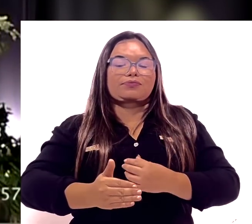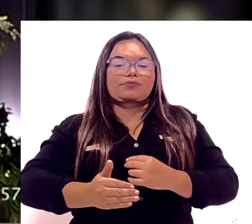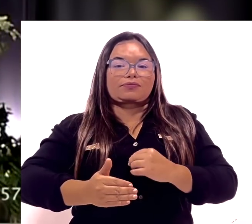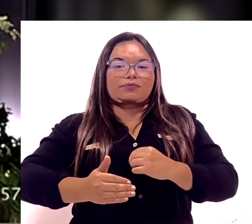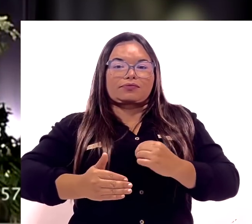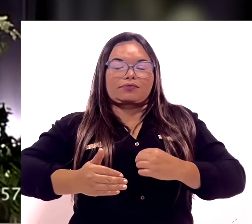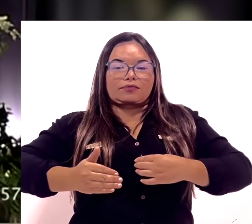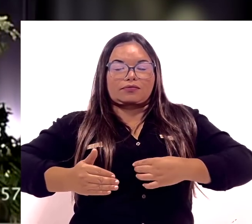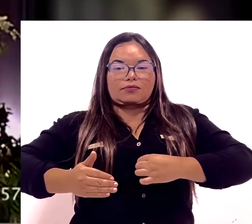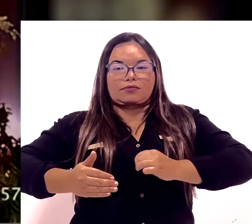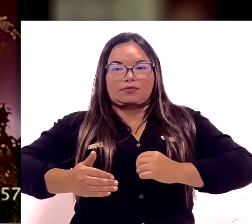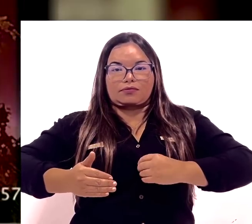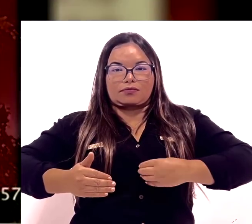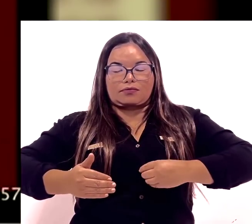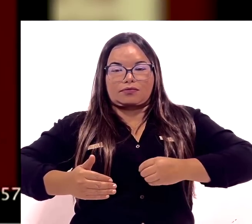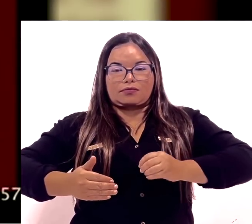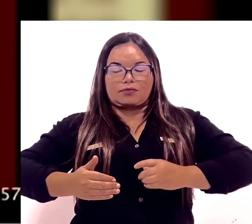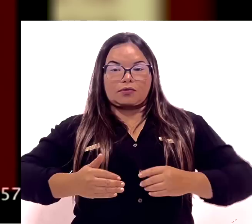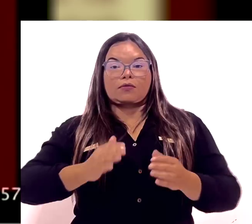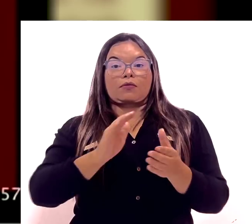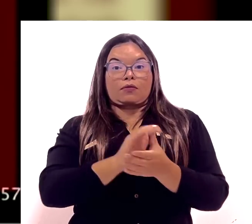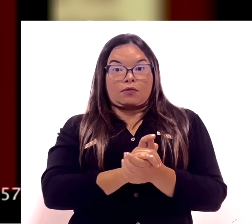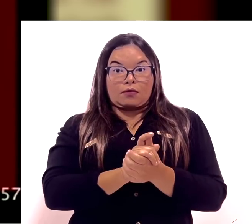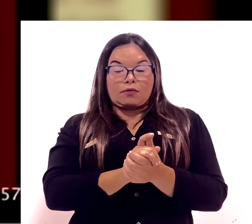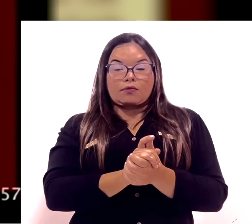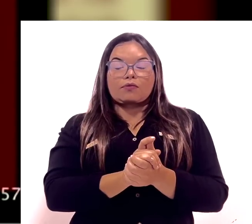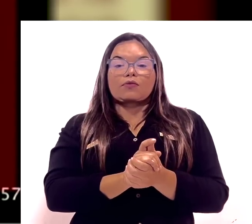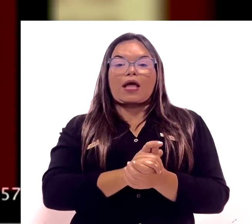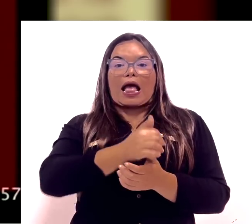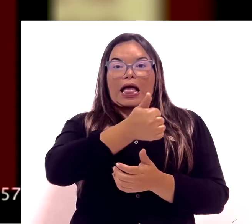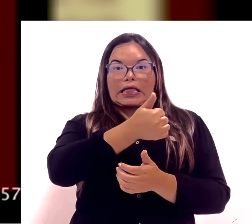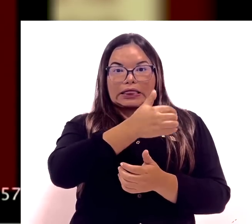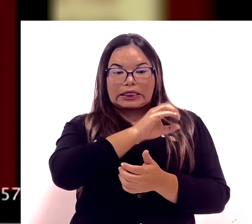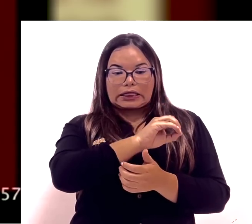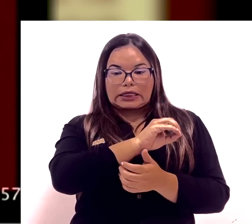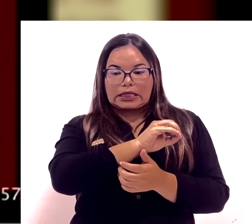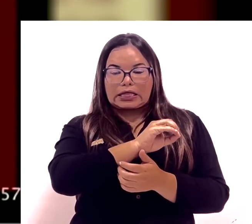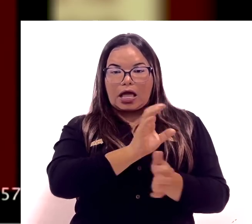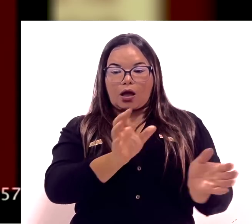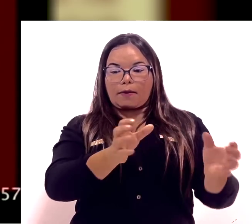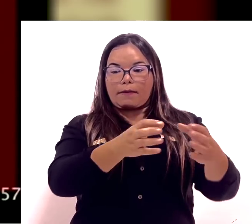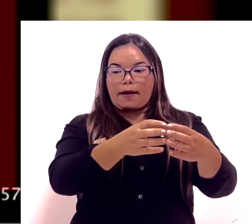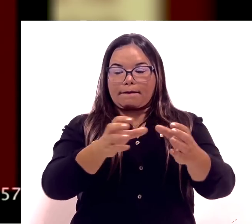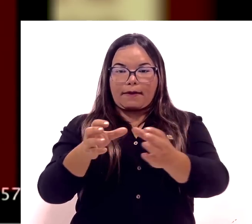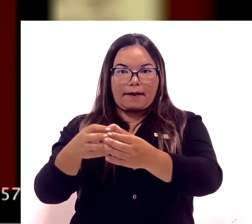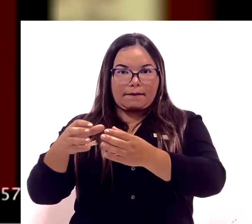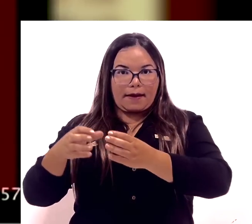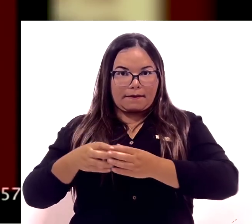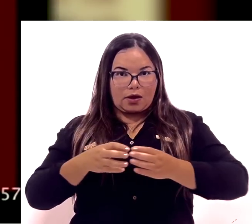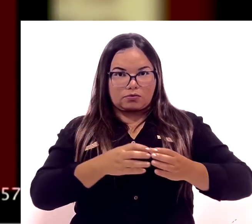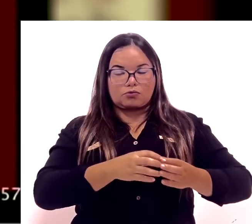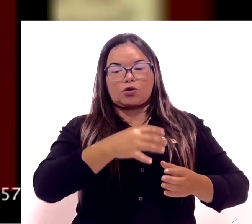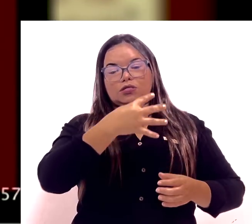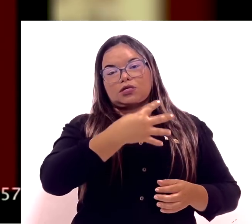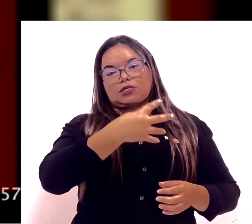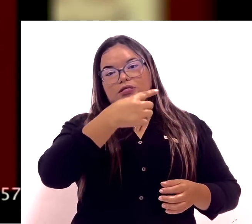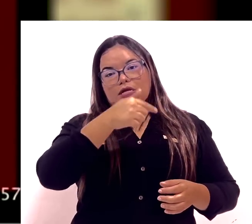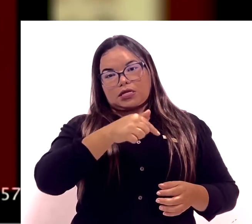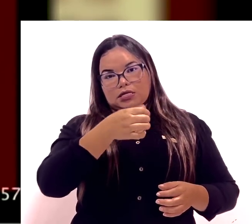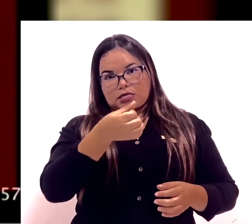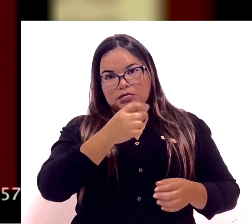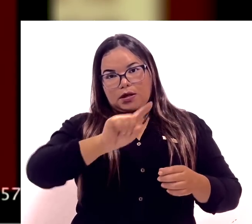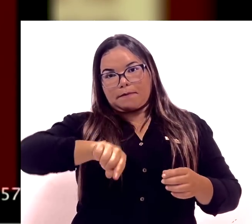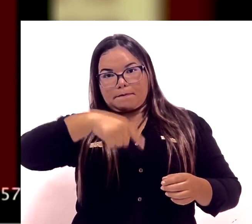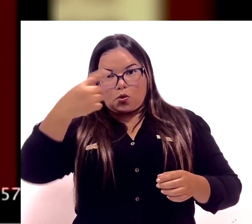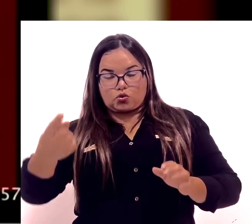E depois dele se levantará outro. Os 10 reinos estabelecidos em 476 depois de Cristo.